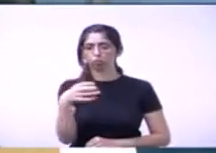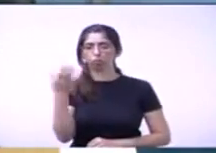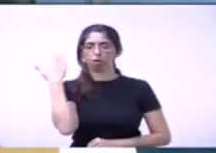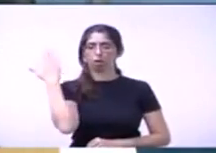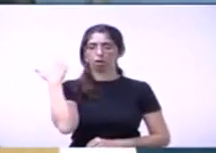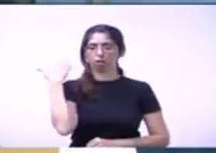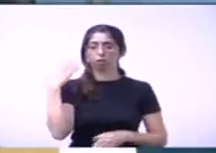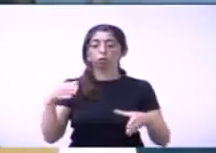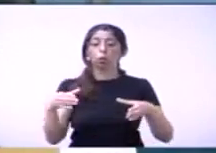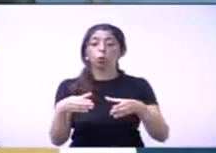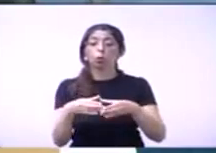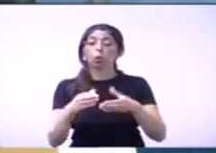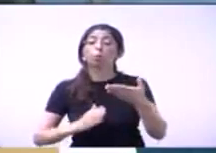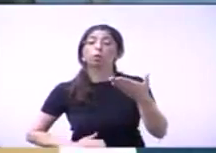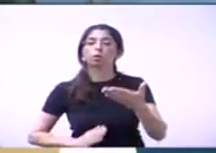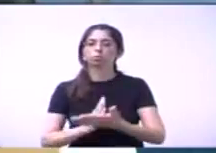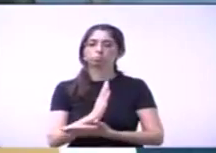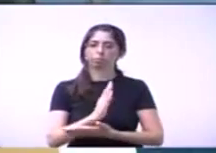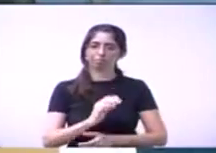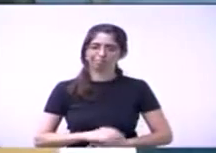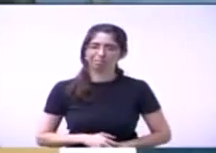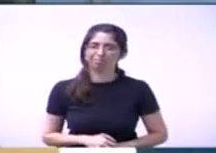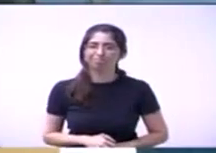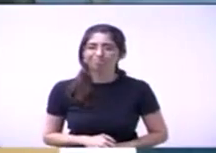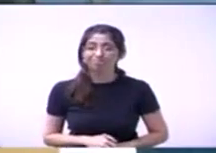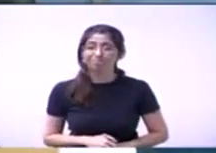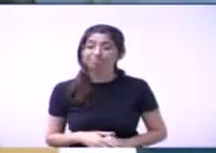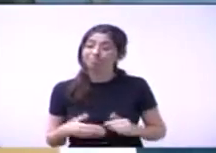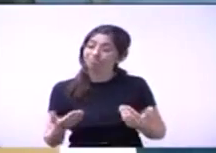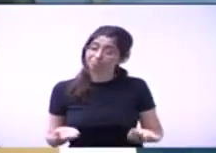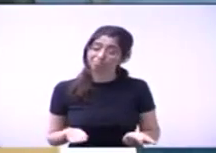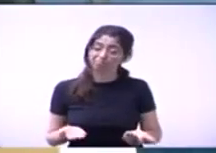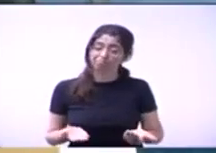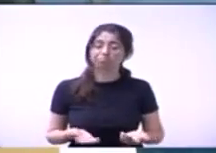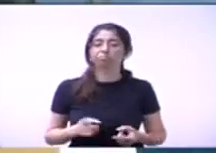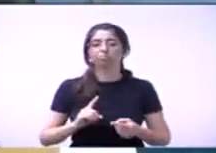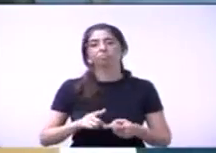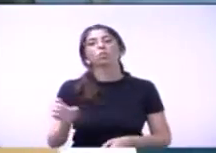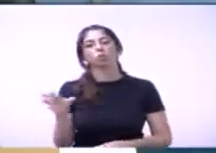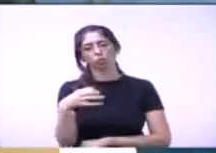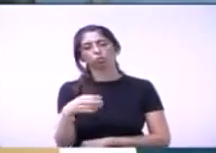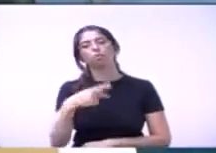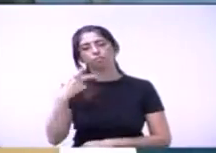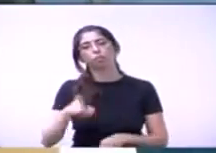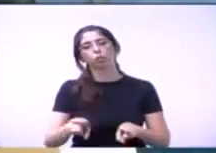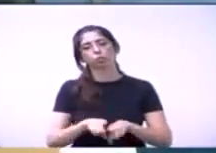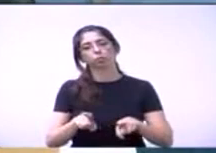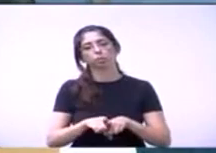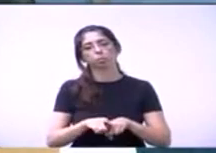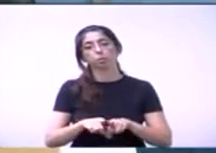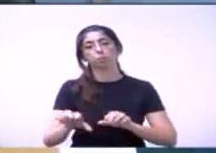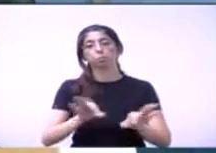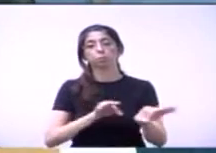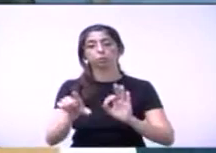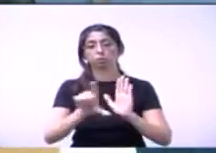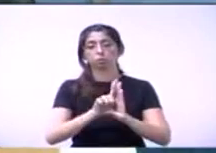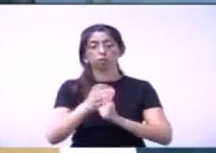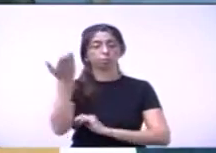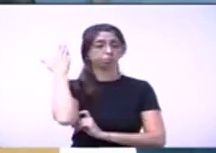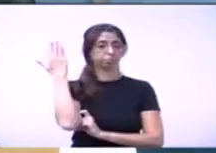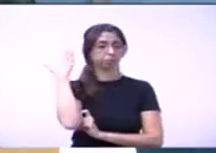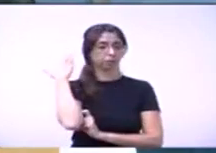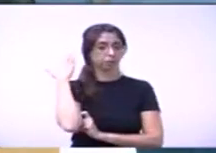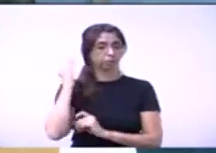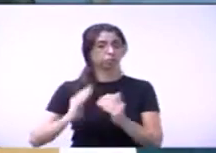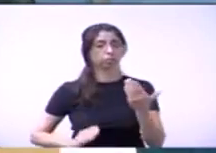na comissão e a comissão disse que era legal. O mesmo vereador já teve projeto de lei aqui em votação